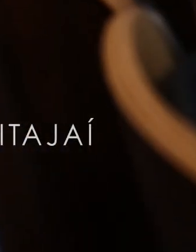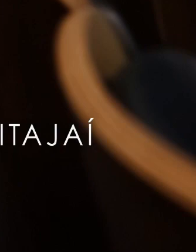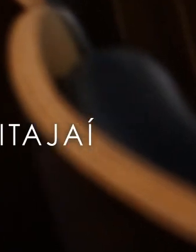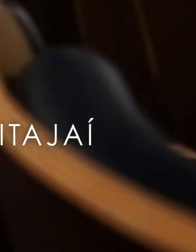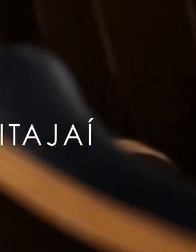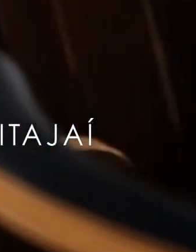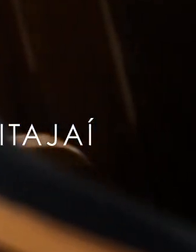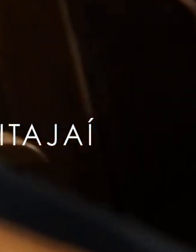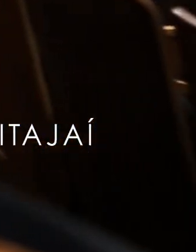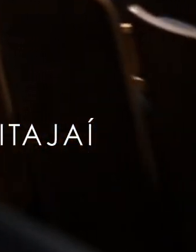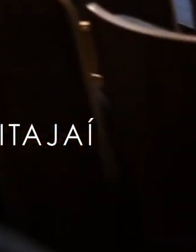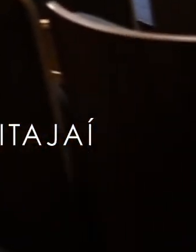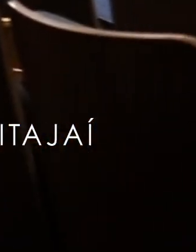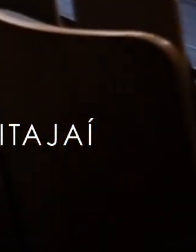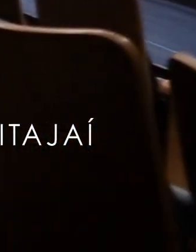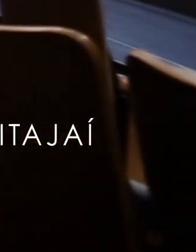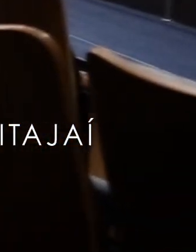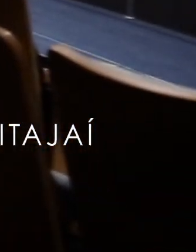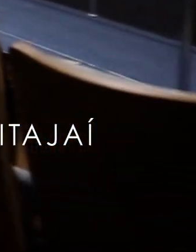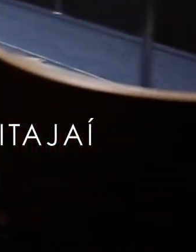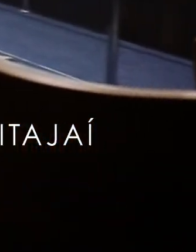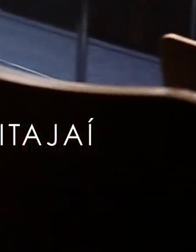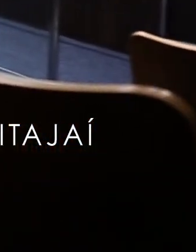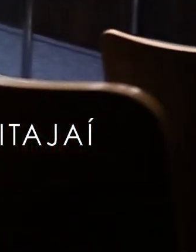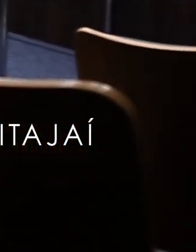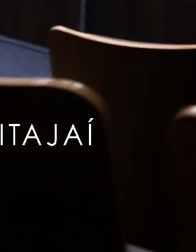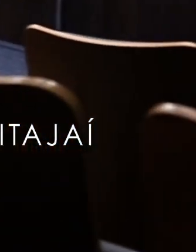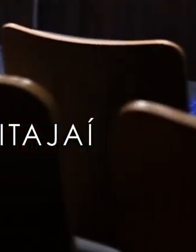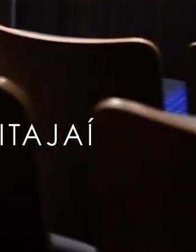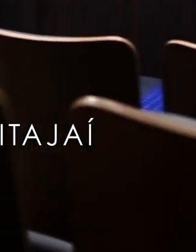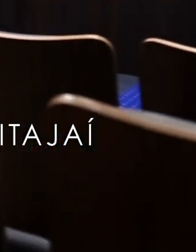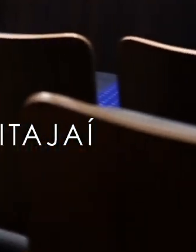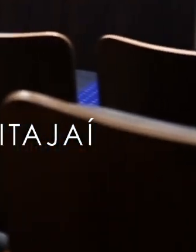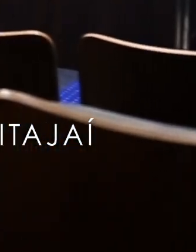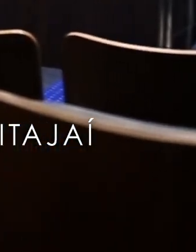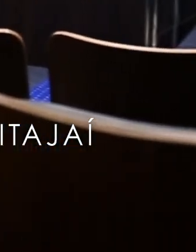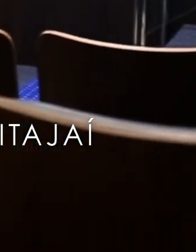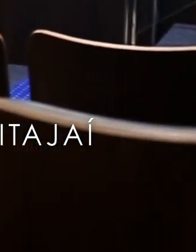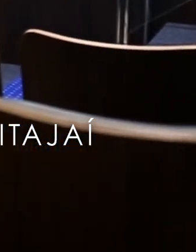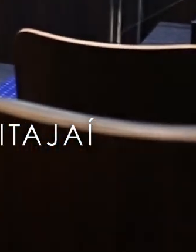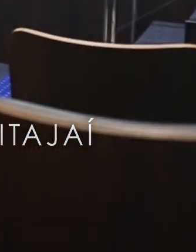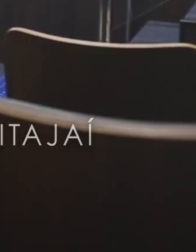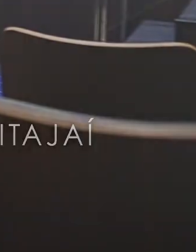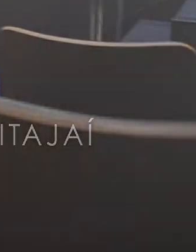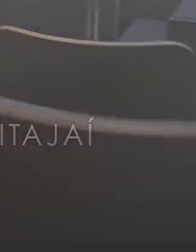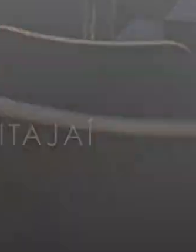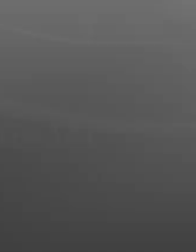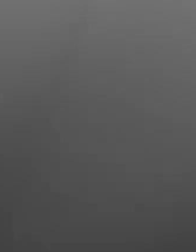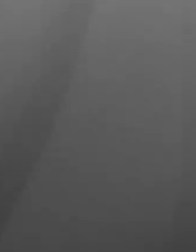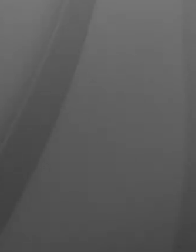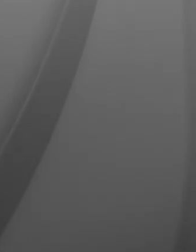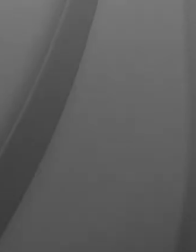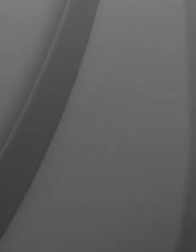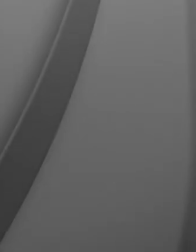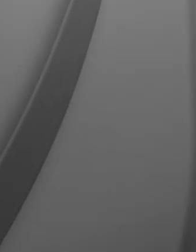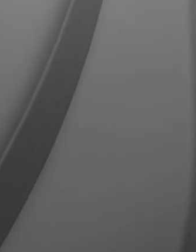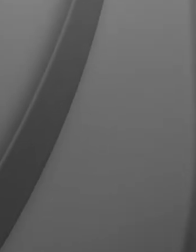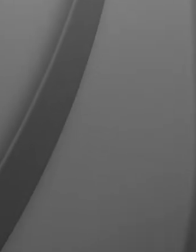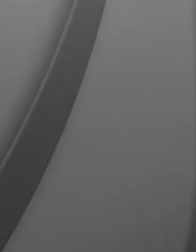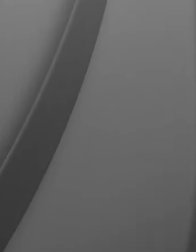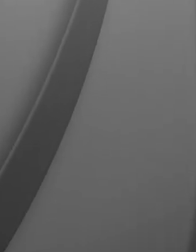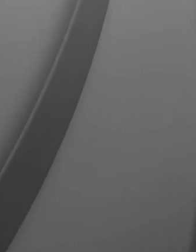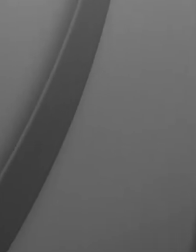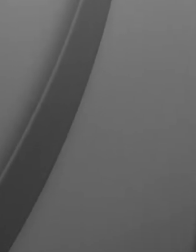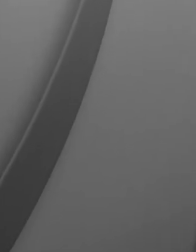mais Fique por dentro do que acontece na Câmara de Vereadores de Itajaí